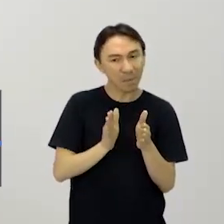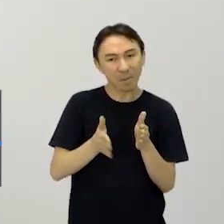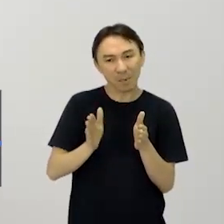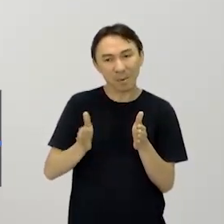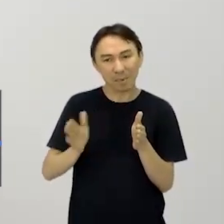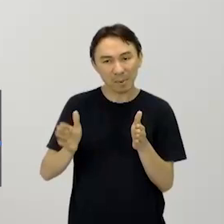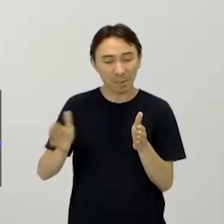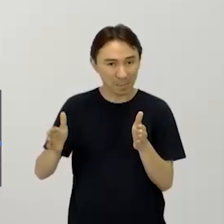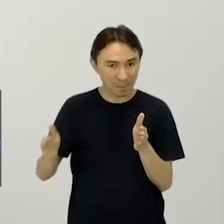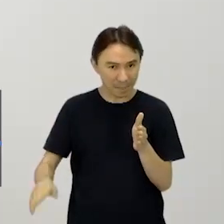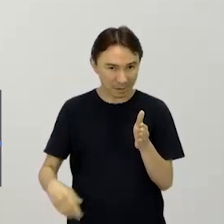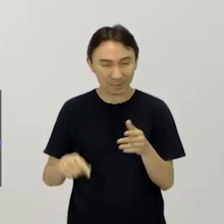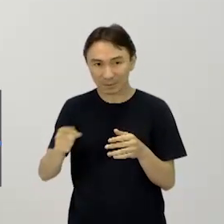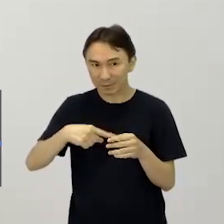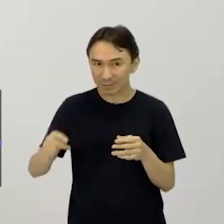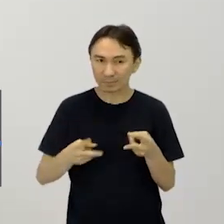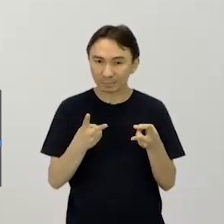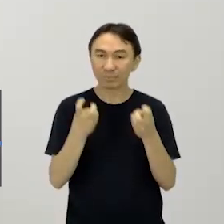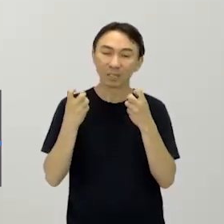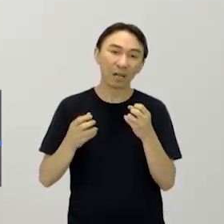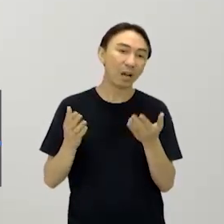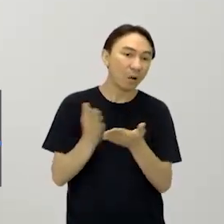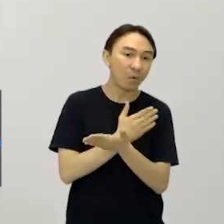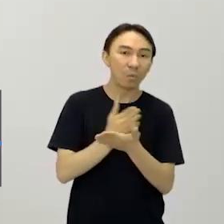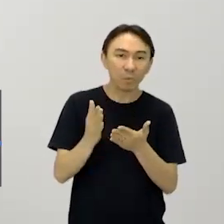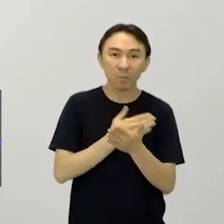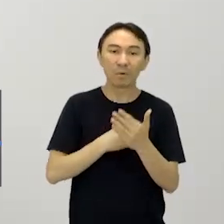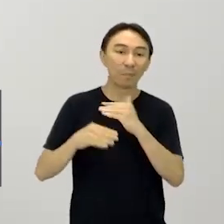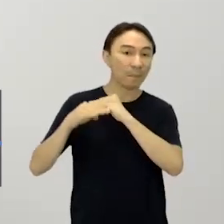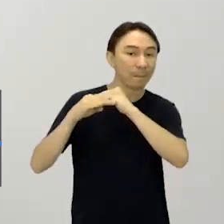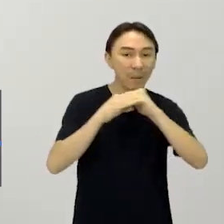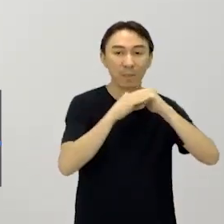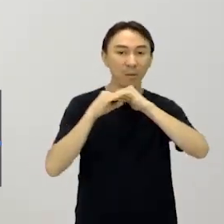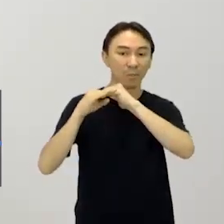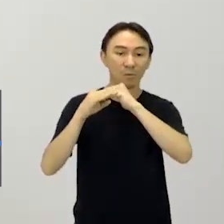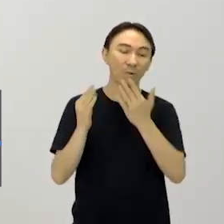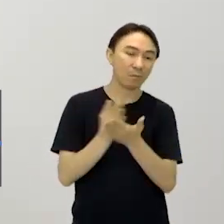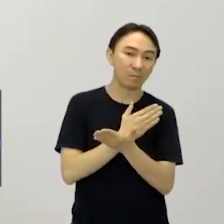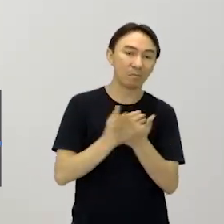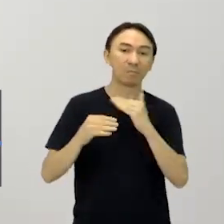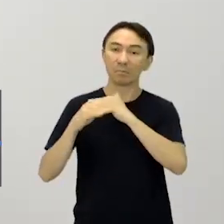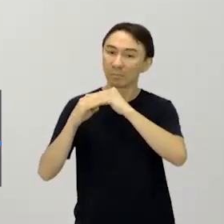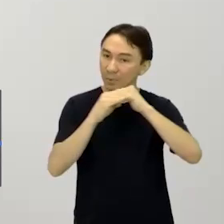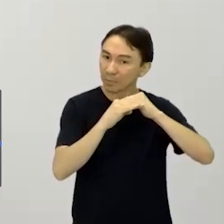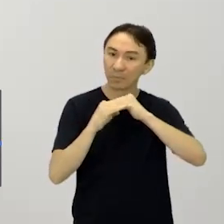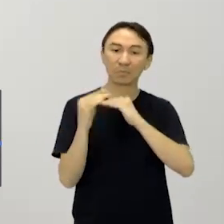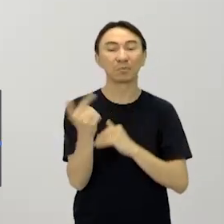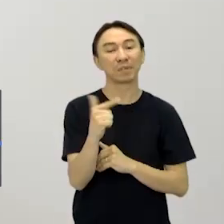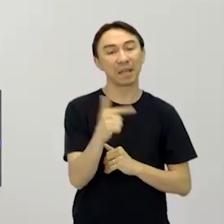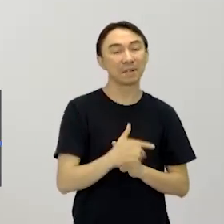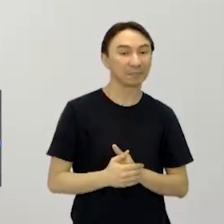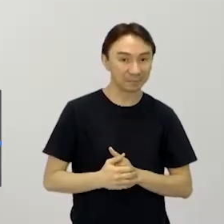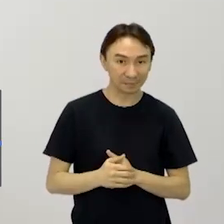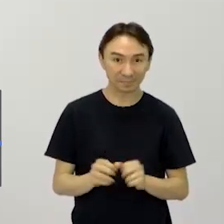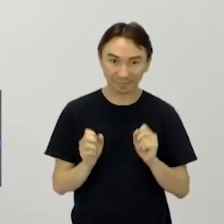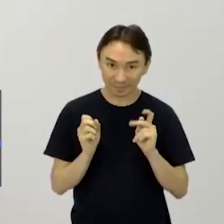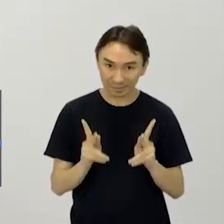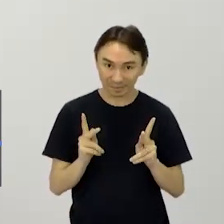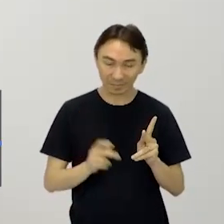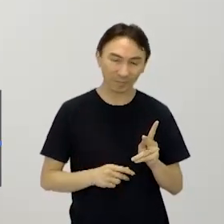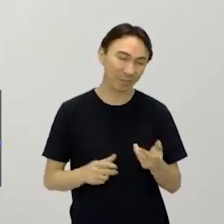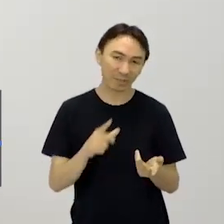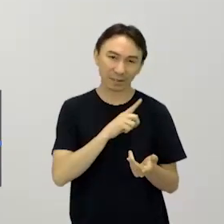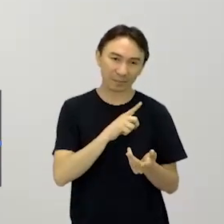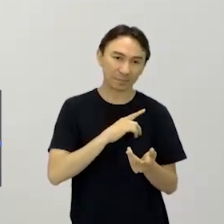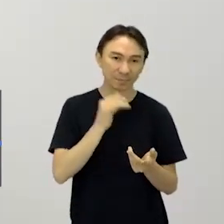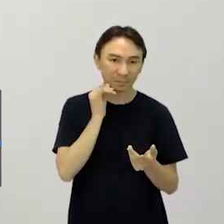observa algumas coisas. Algumas têm padrões e outras não. E aí a gente deixou na nossa última aula, o Tony falou, uma sequência que não tem um padrão, por